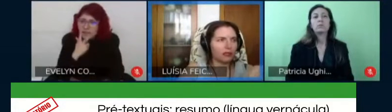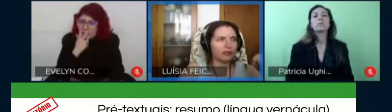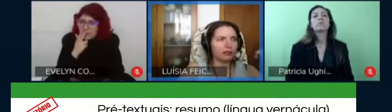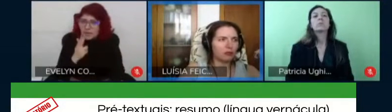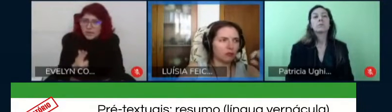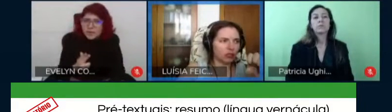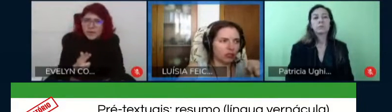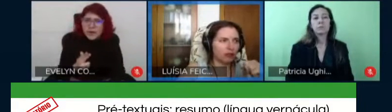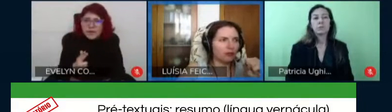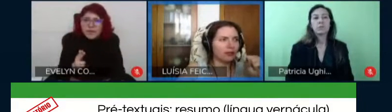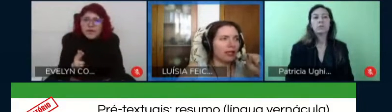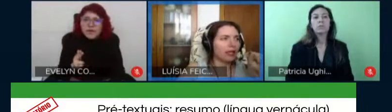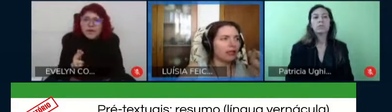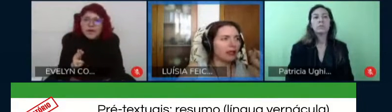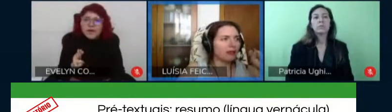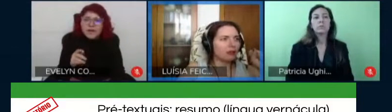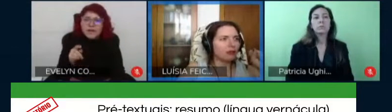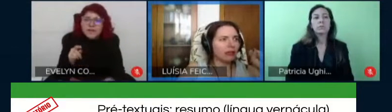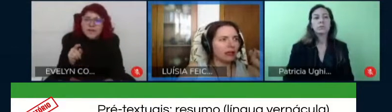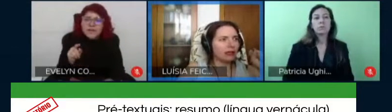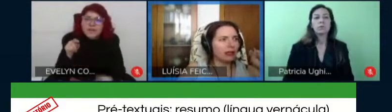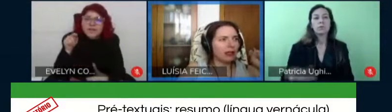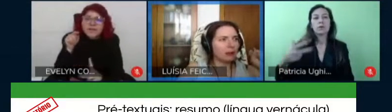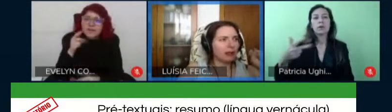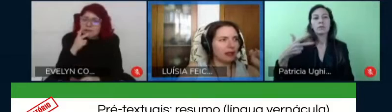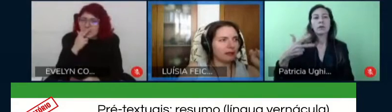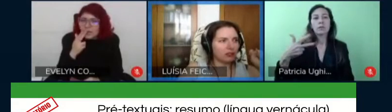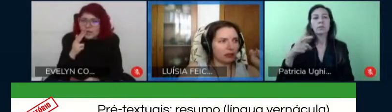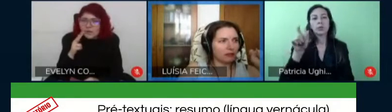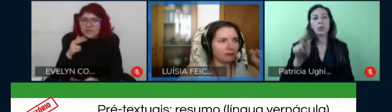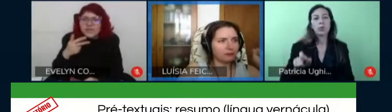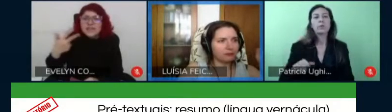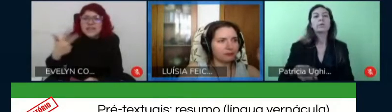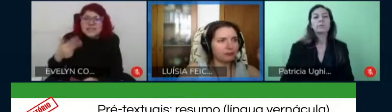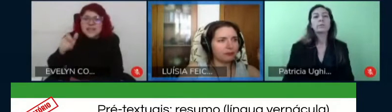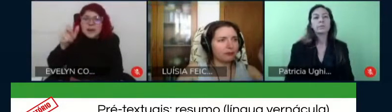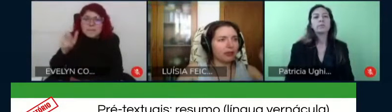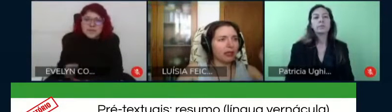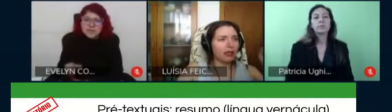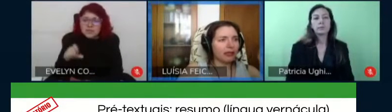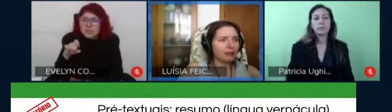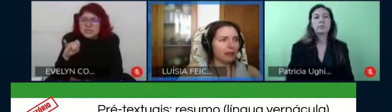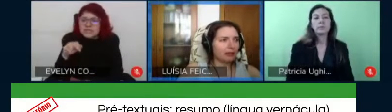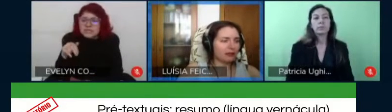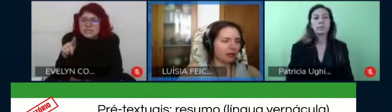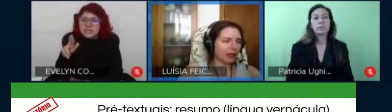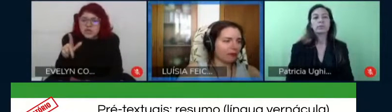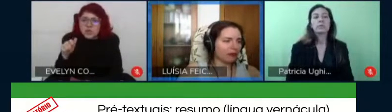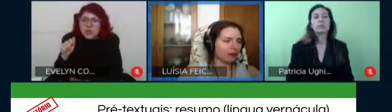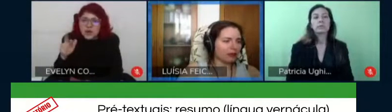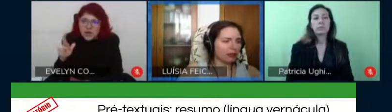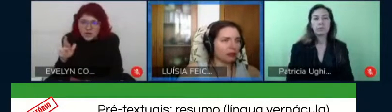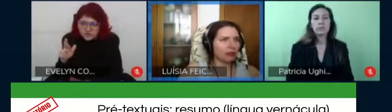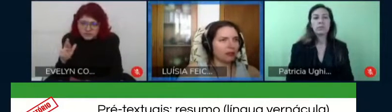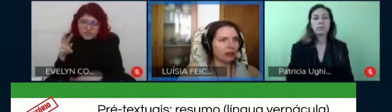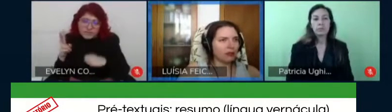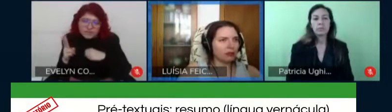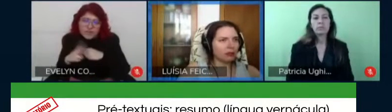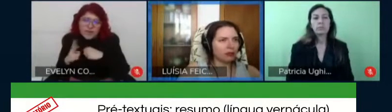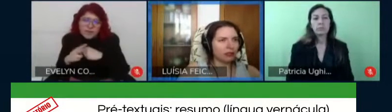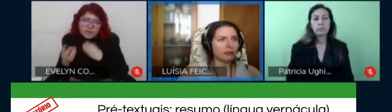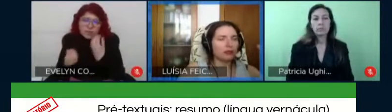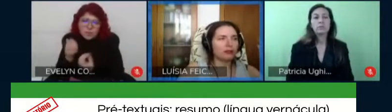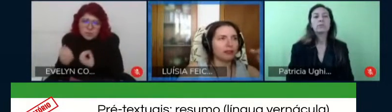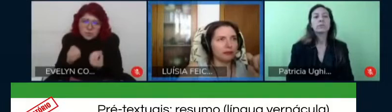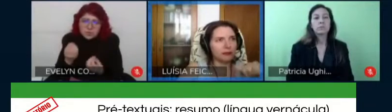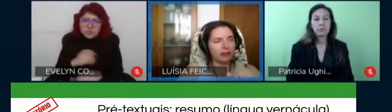frases concisas e objetivas, e deve contar a palavra-chave. E as palavras-chave, daí é o